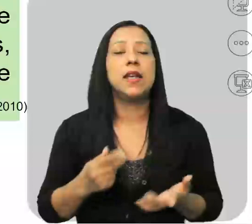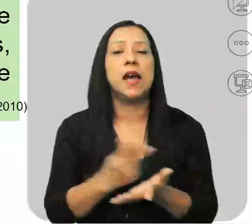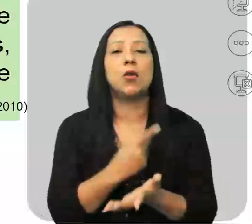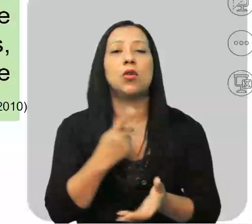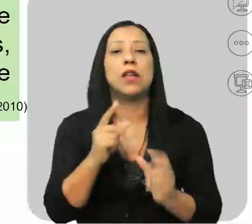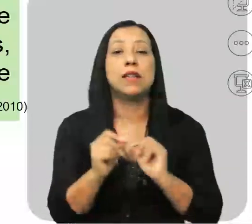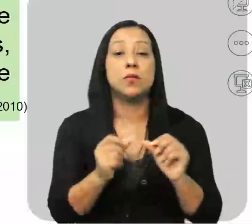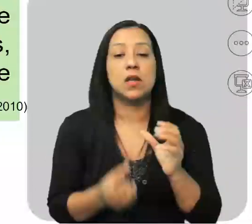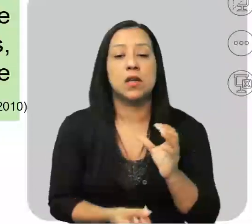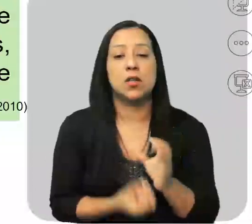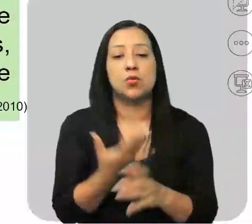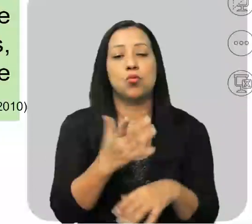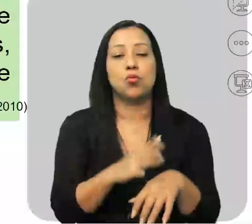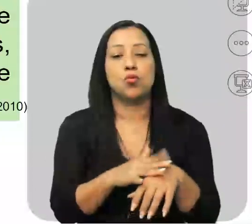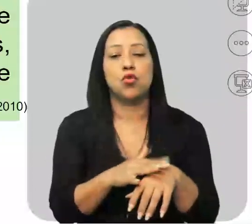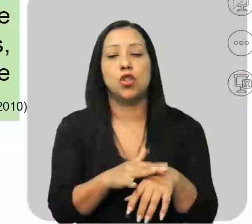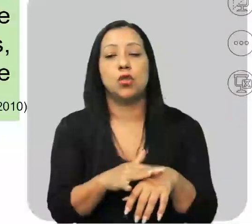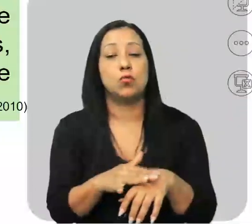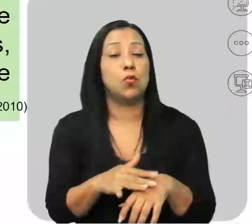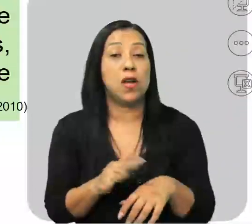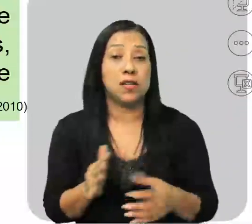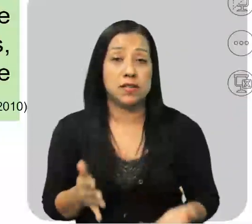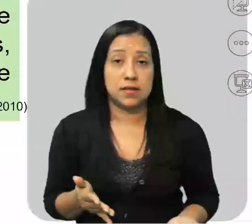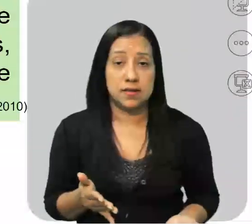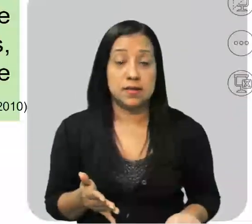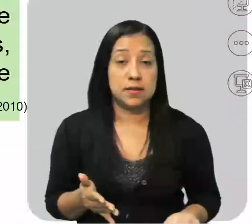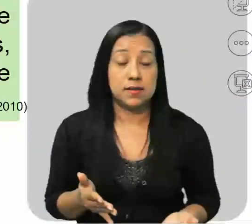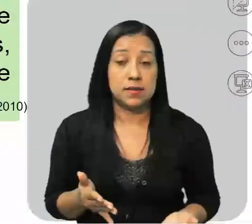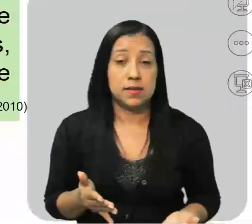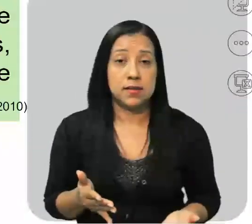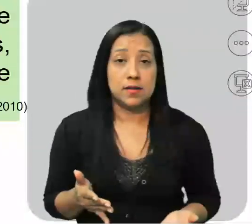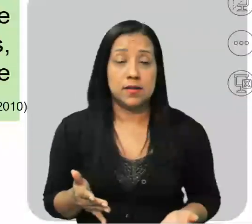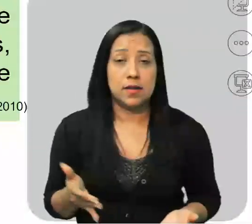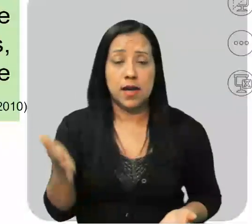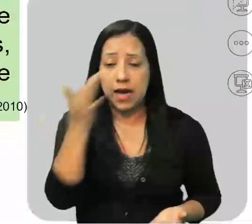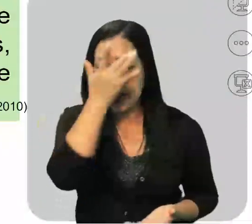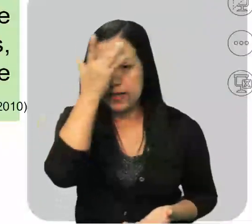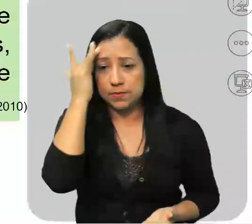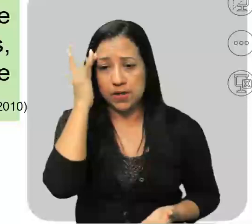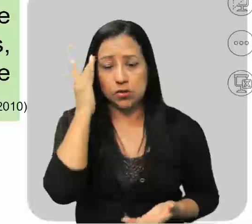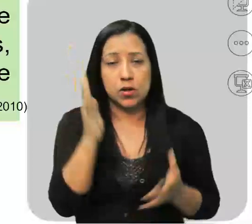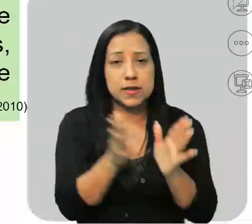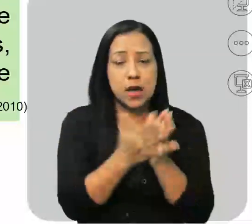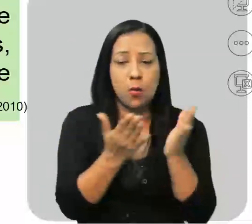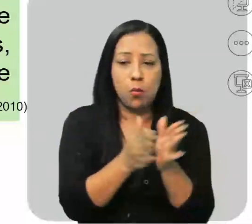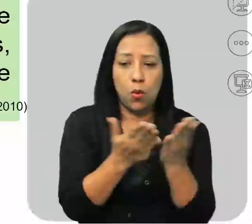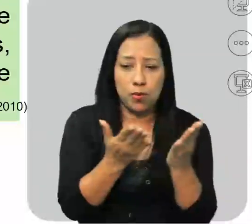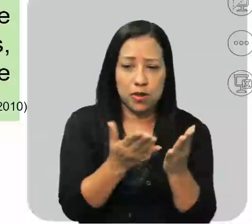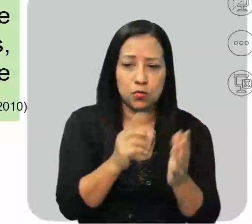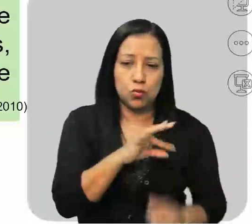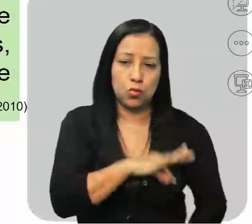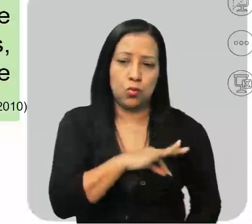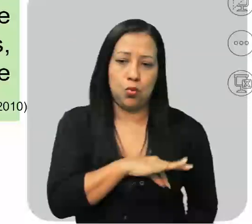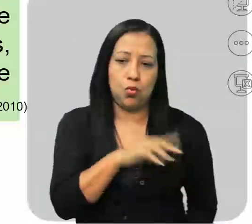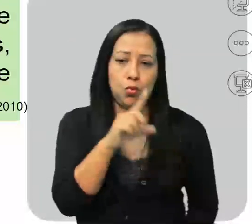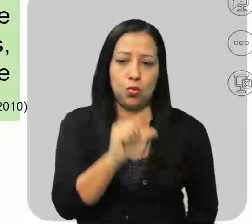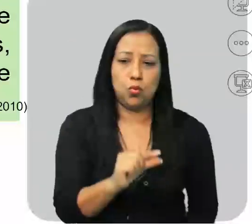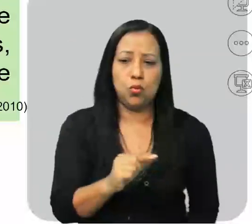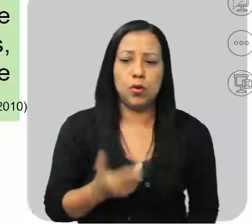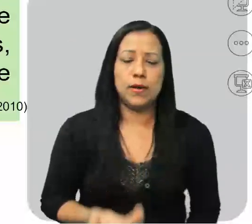doenças infecto-contagiosas que atingem principalmente a população de baixa